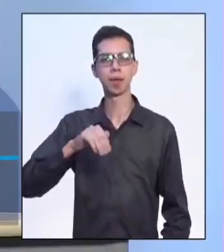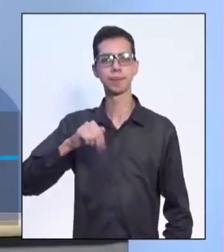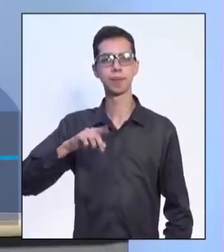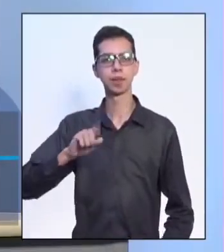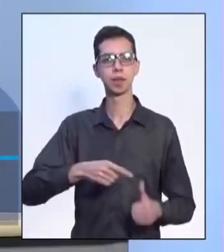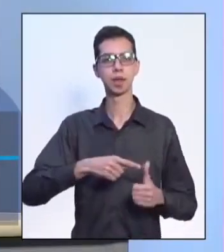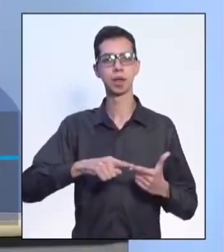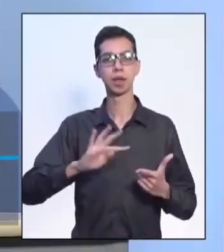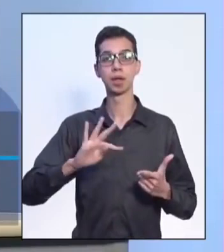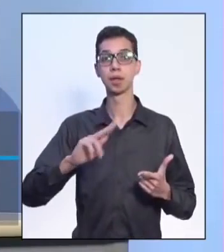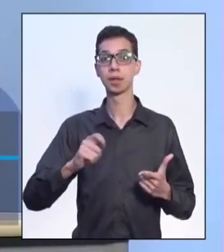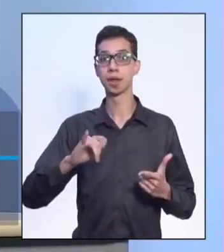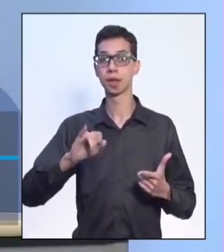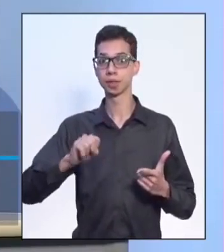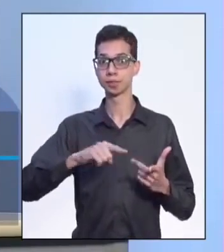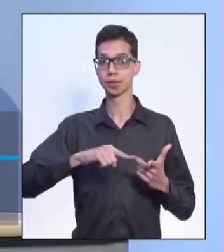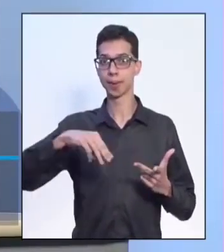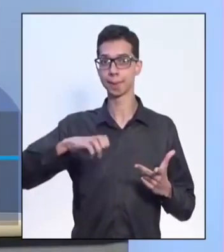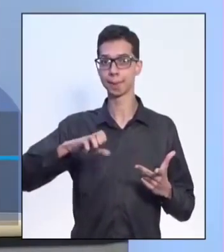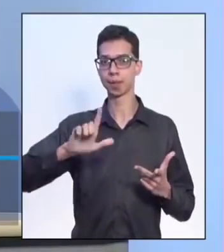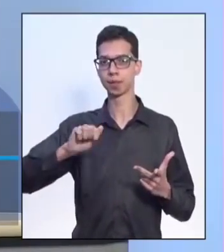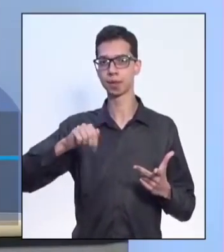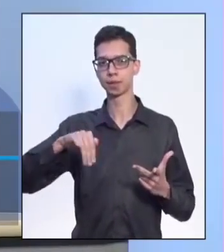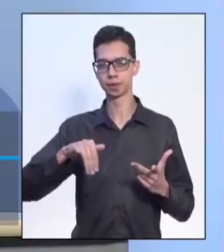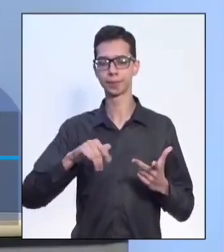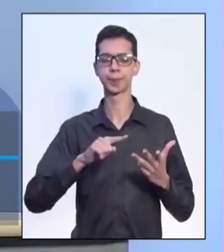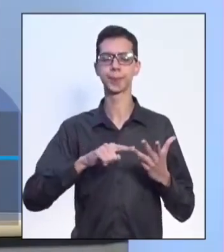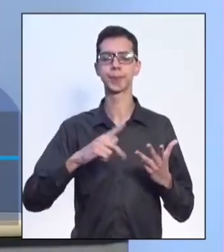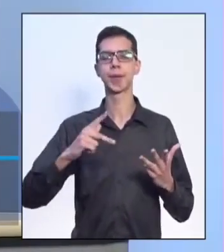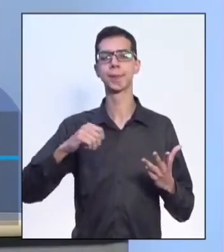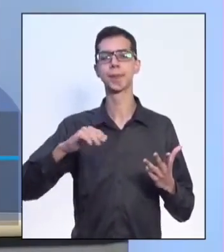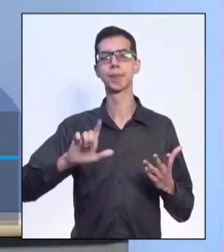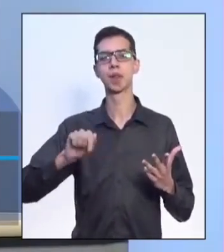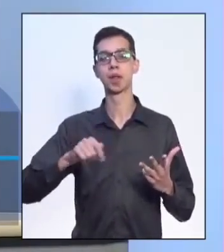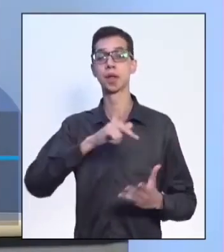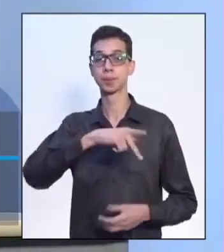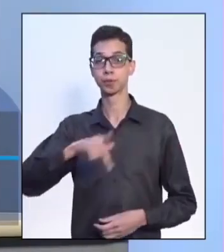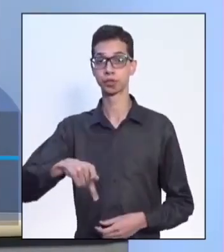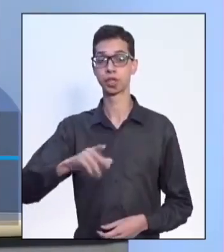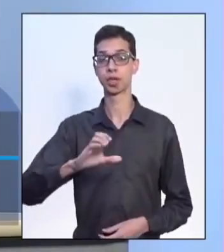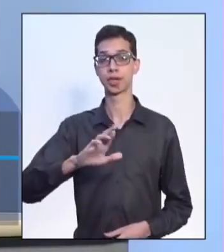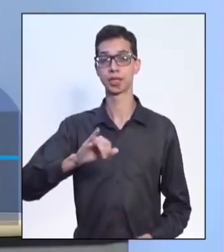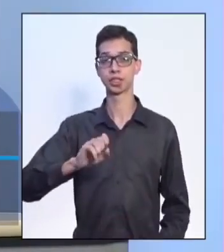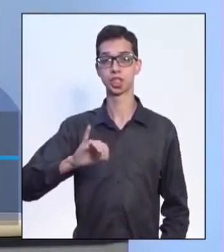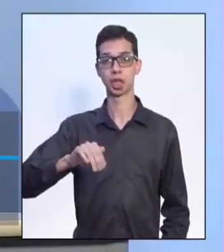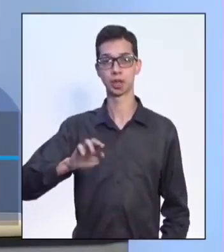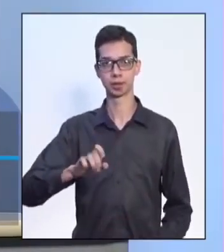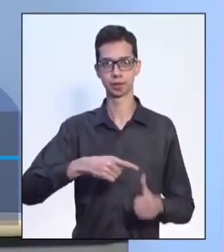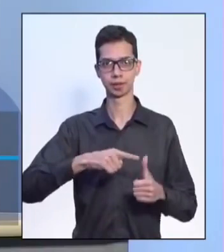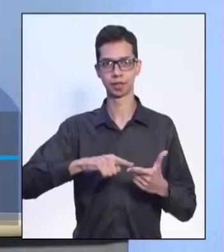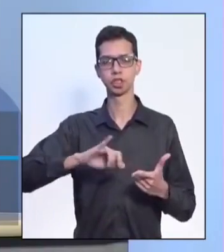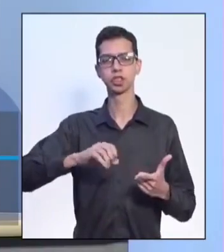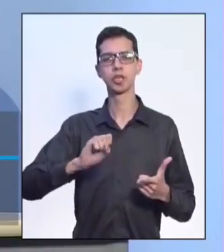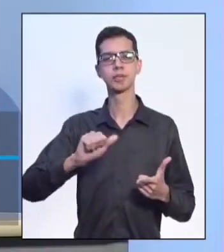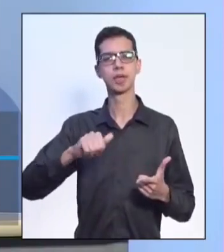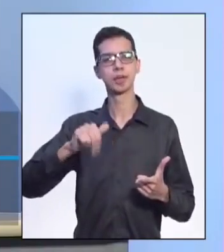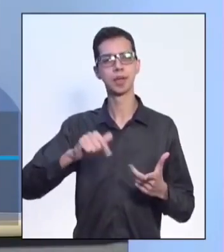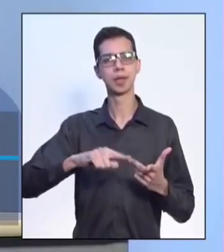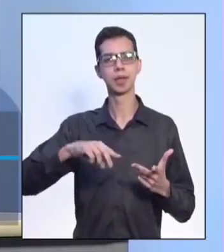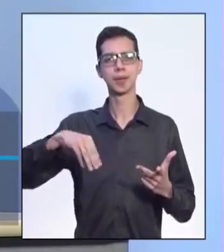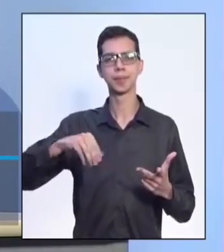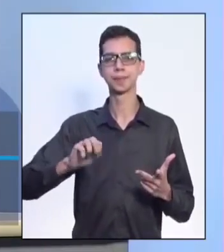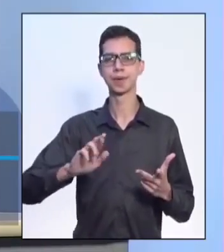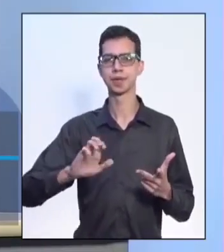Thaís, Melanie e Pamela. Quero mandar um abraço especial para as professoras Cristiane, Josana e Marcelo. Obrigada